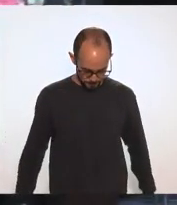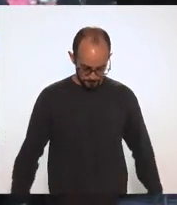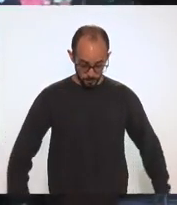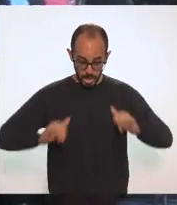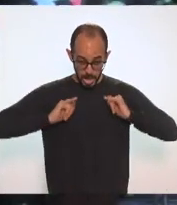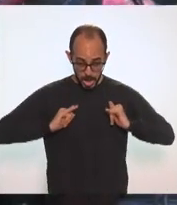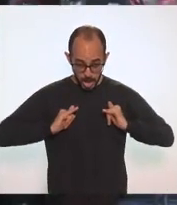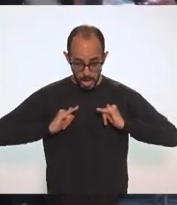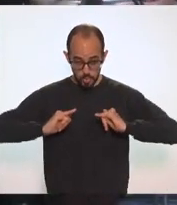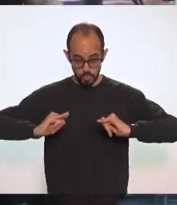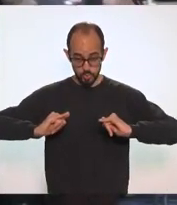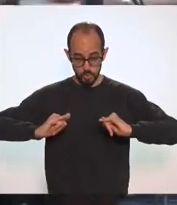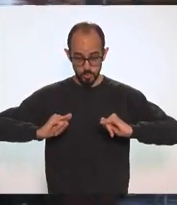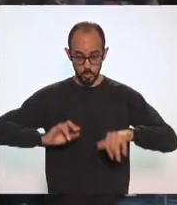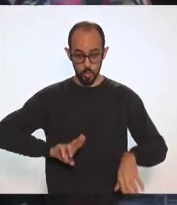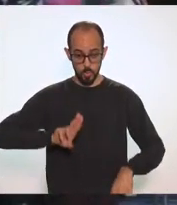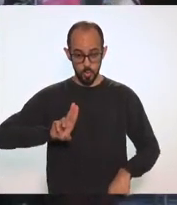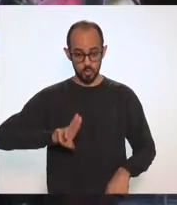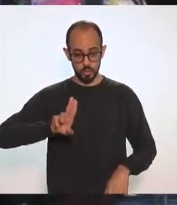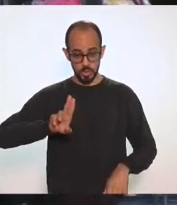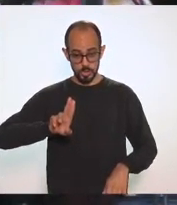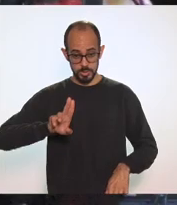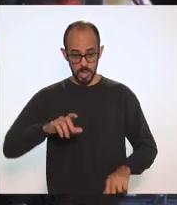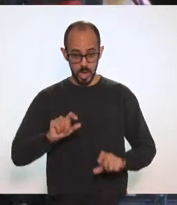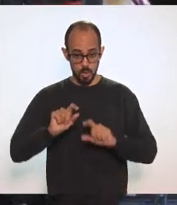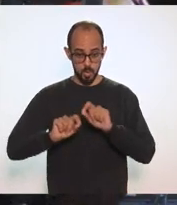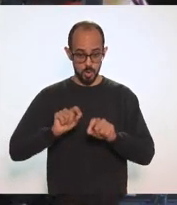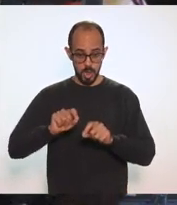Anuncio, em regime de urgência, em votação, em discussão única,